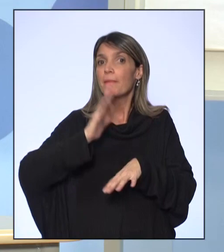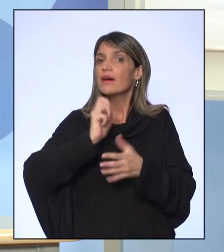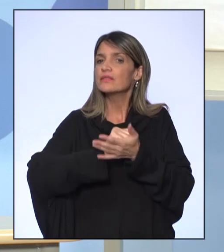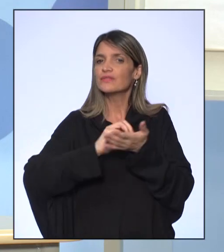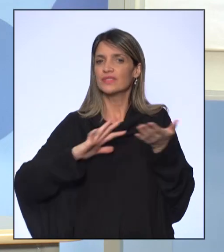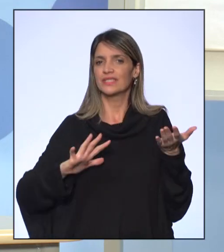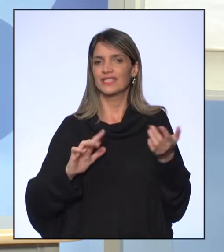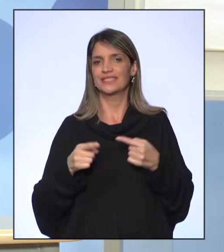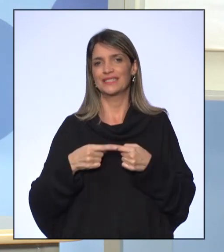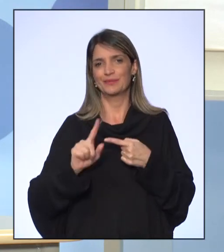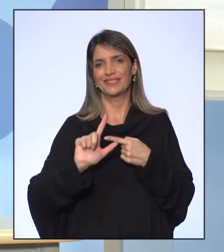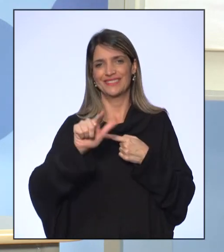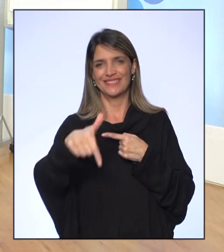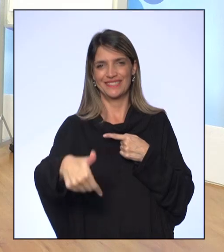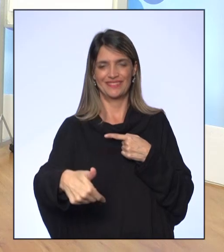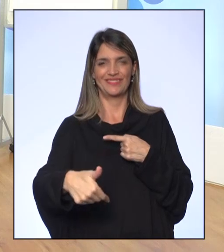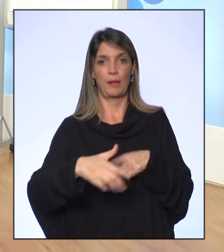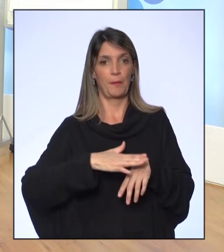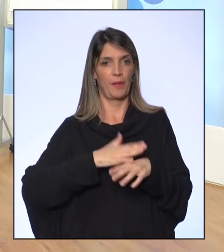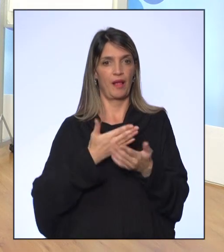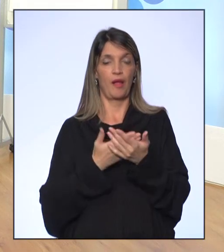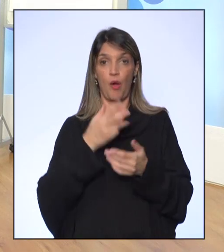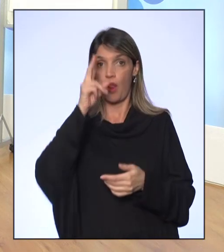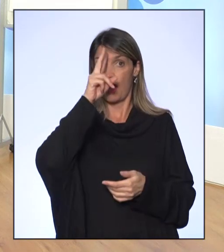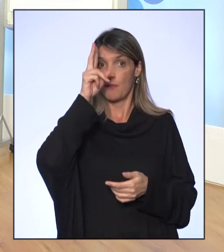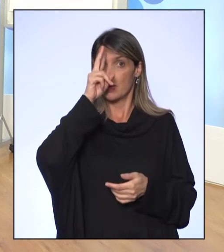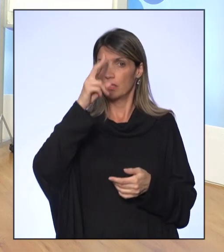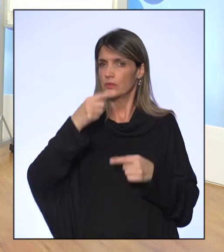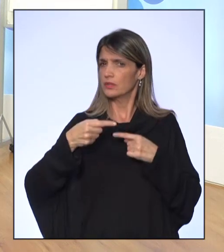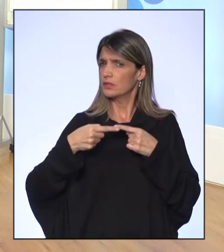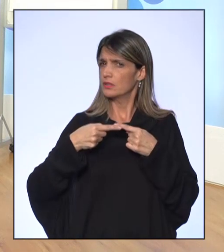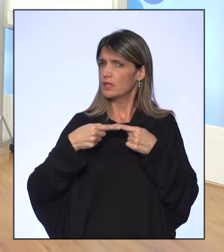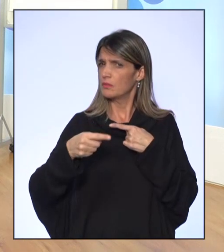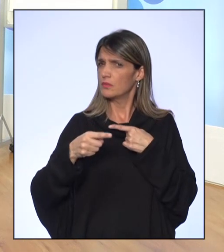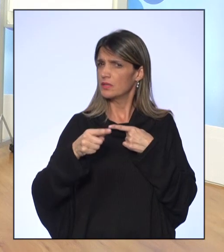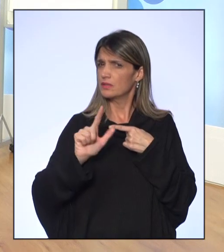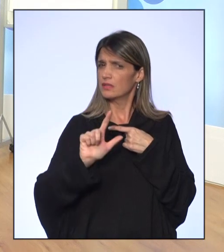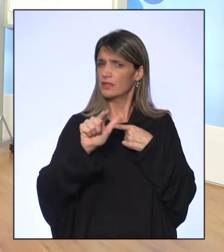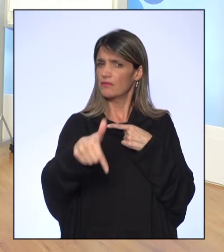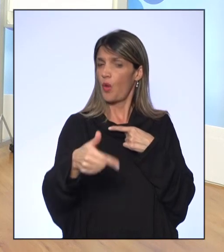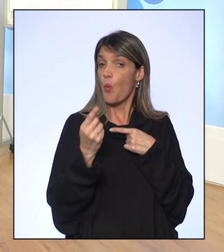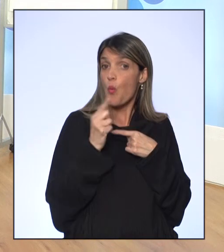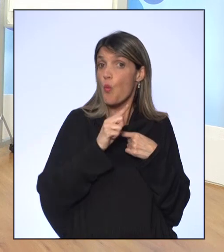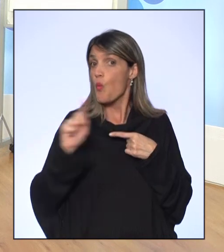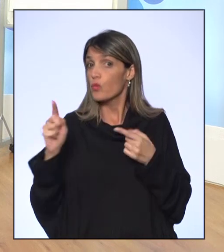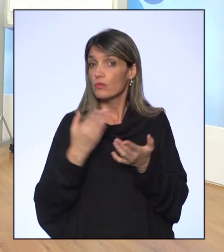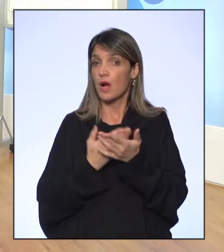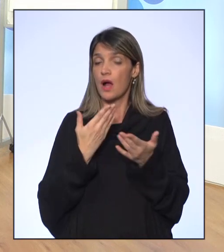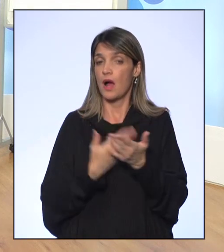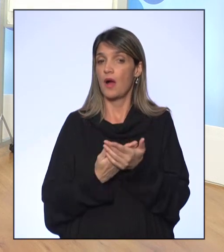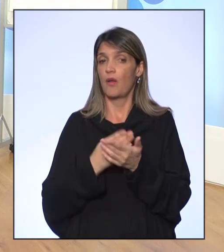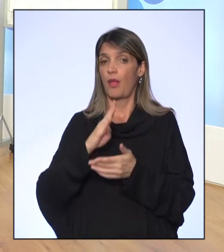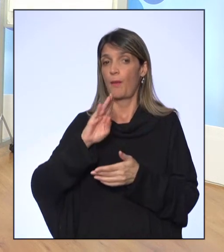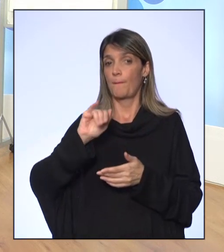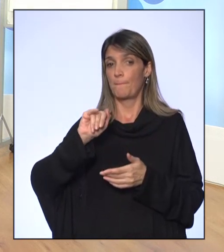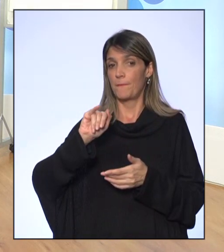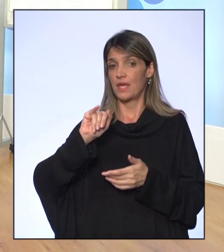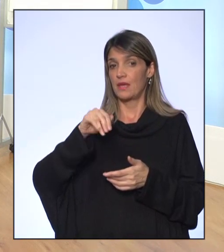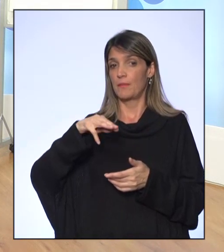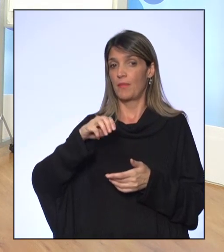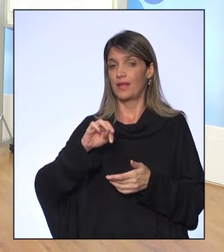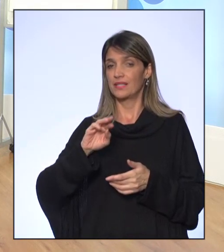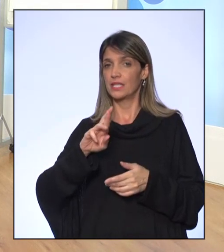vamos ter mais aulas aqui, né? Lembrando que a semana que vem vai ser mais ou menos a última aula do bimestre, depois a gente vai ter uma semana de